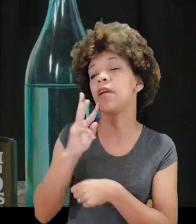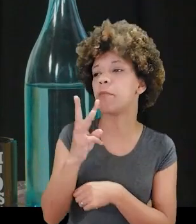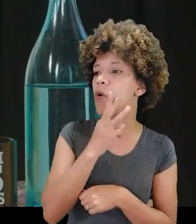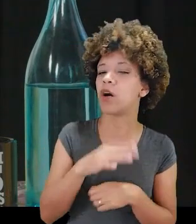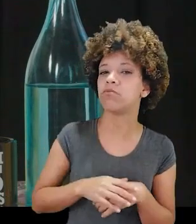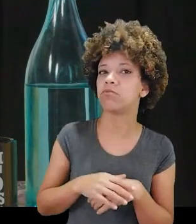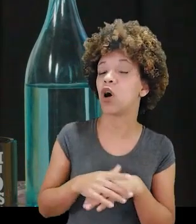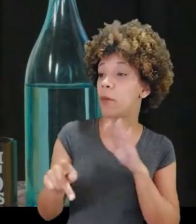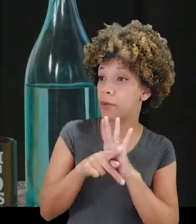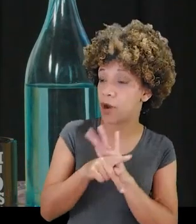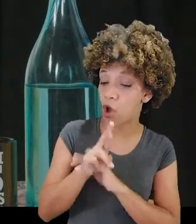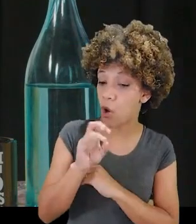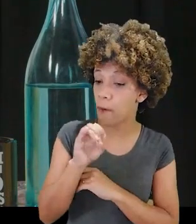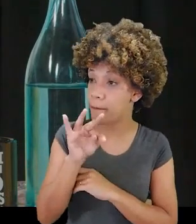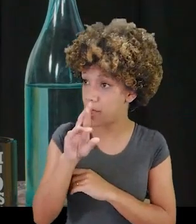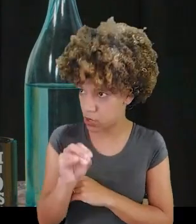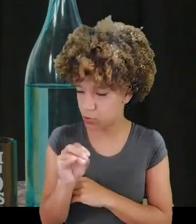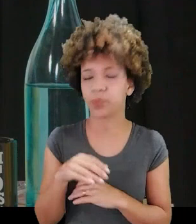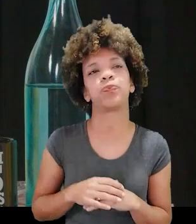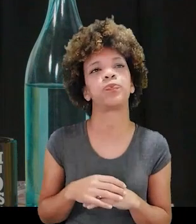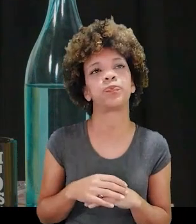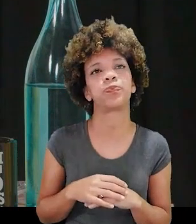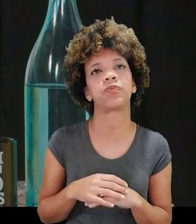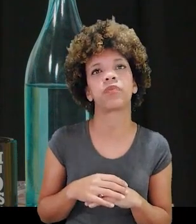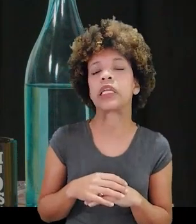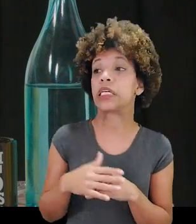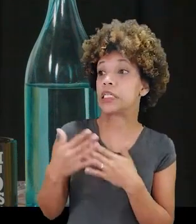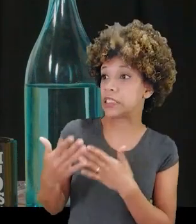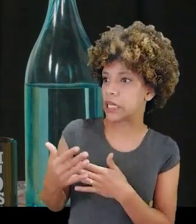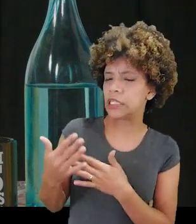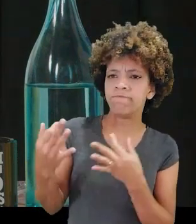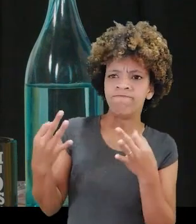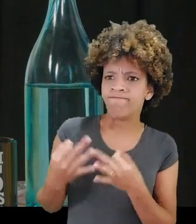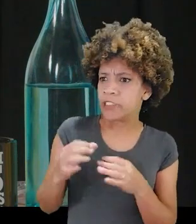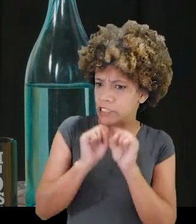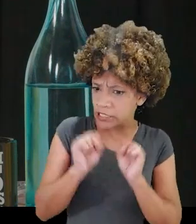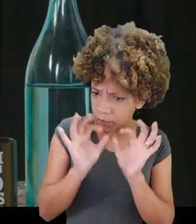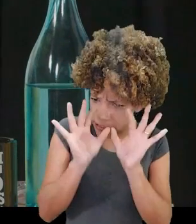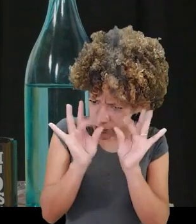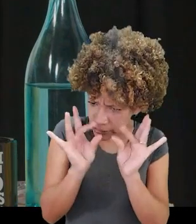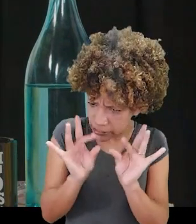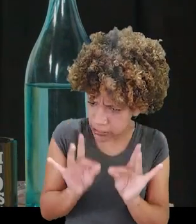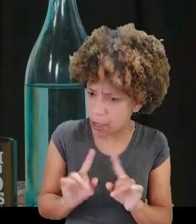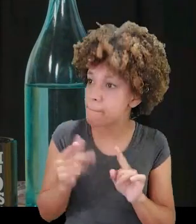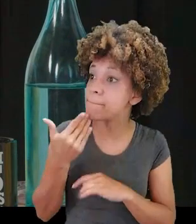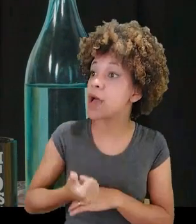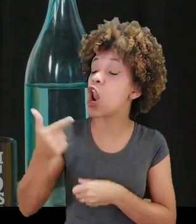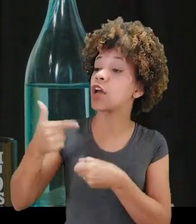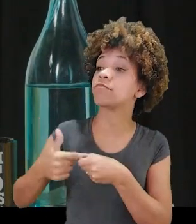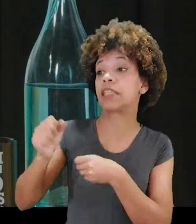um dono chama Roberto autores coberto e ficar um sujeito extremamente sistemático